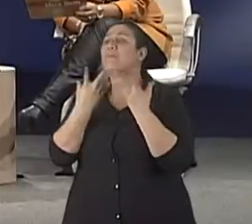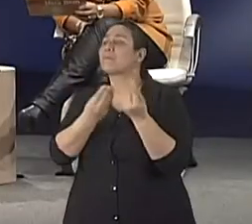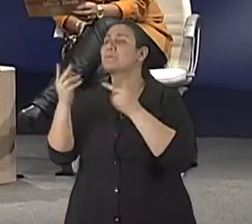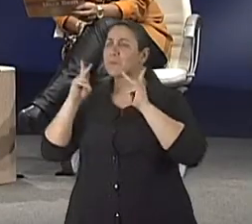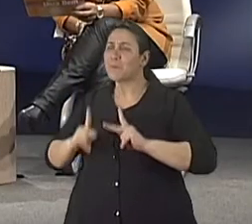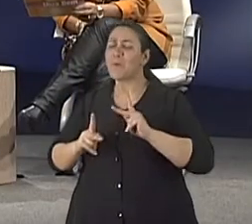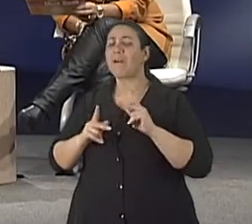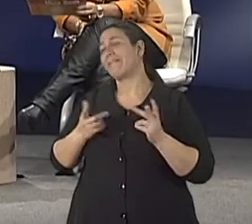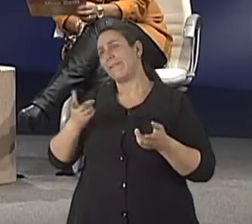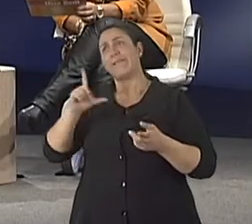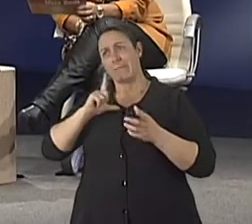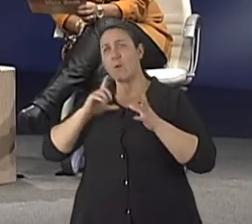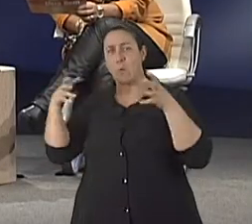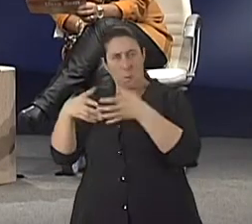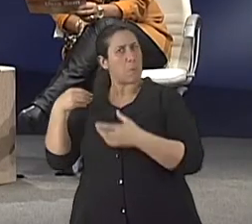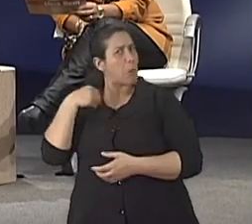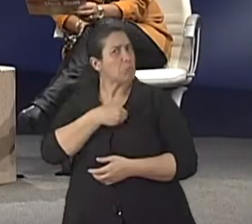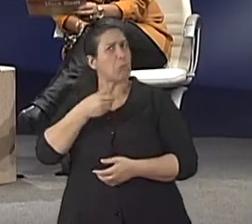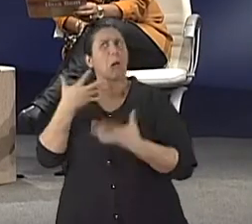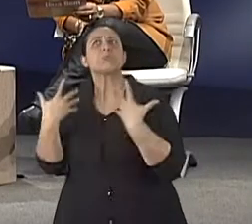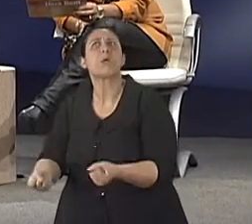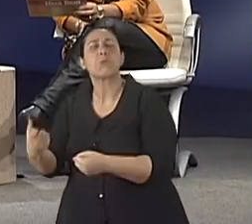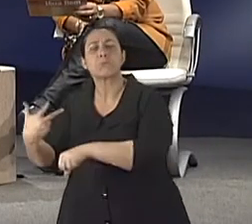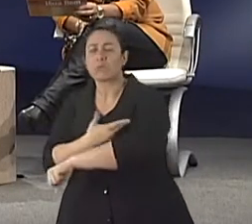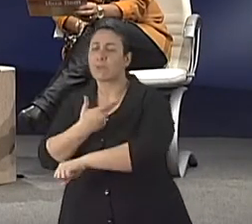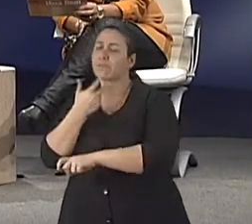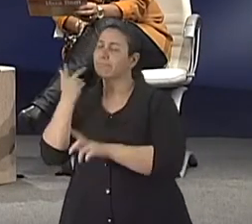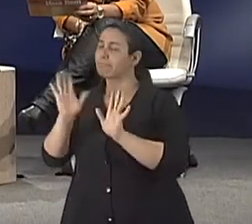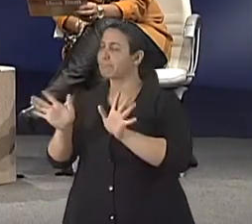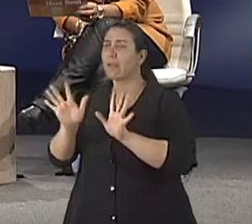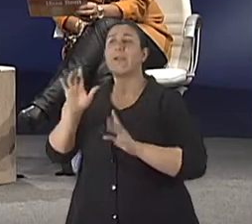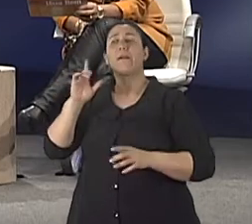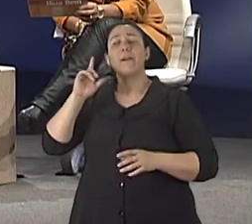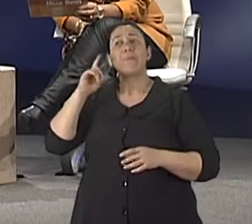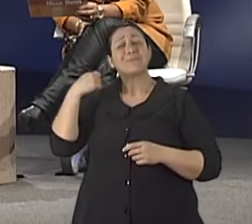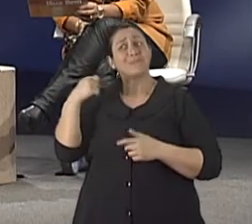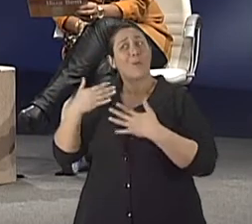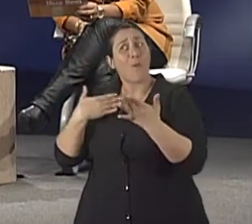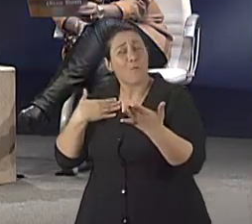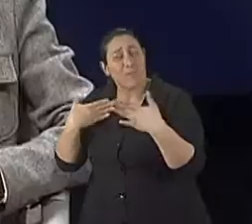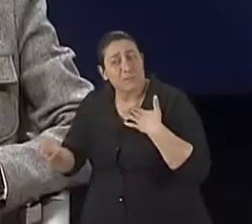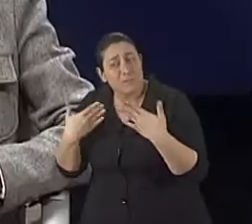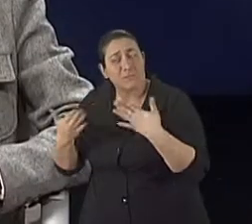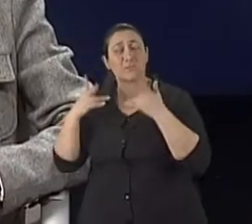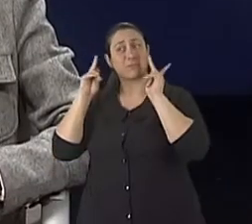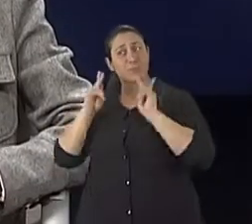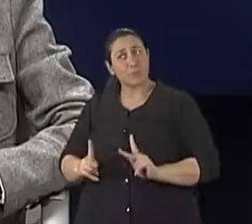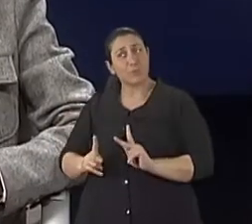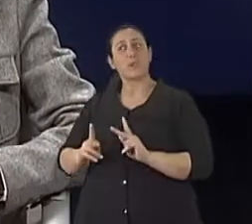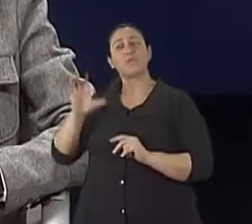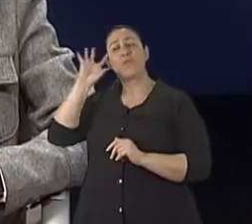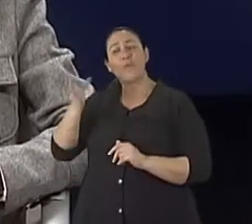gente tem um grupo de médicos que são pela cirurgia eu acho que tudo tem que ser muito bem é conversado com seu paciente tem se tentado uma série de